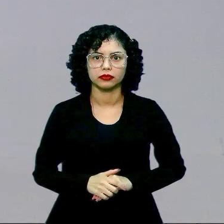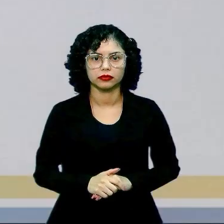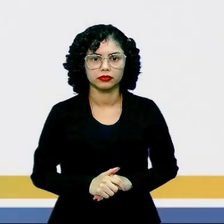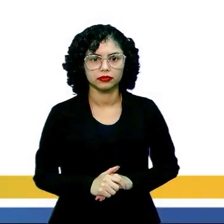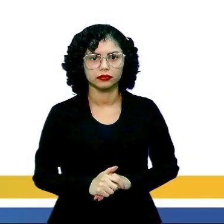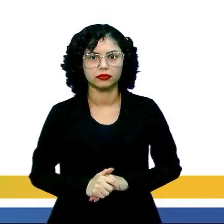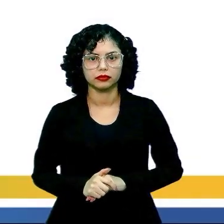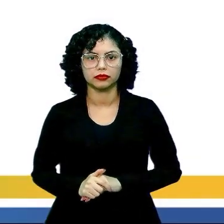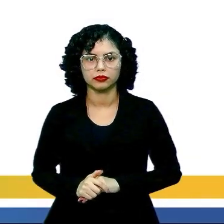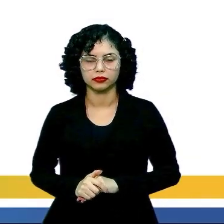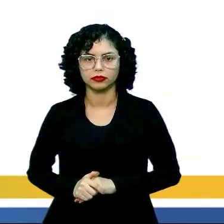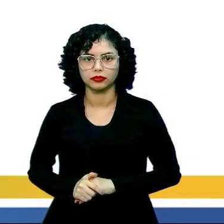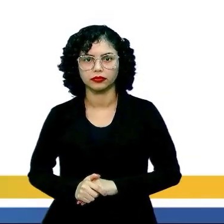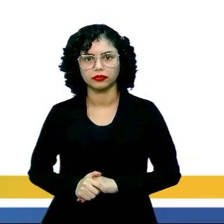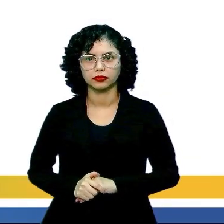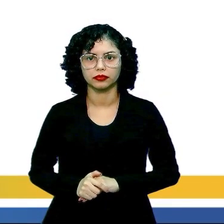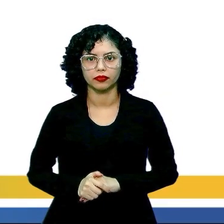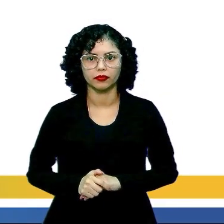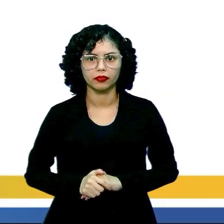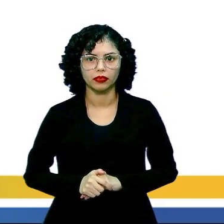vamos lá, que tem aí na tela.